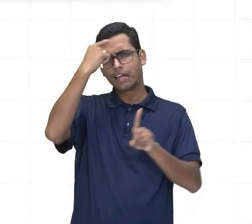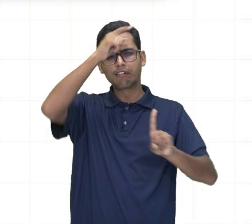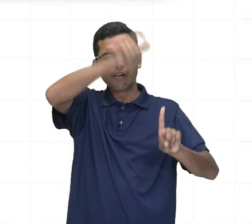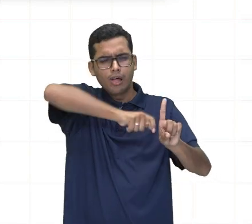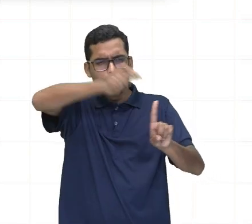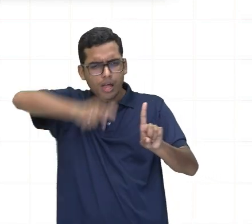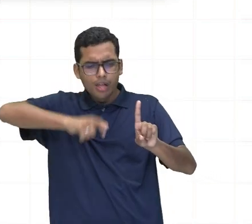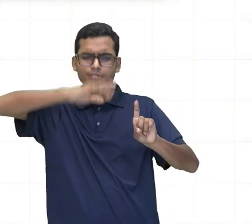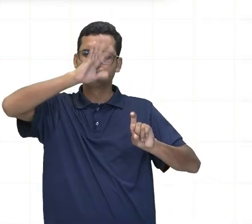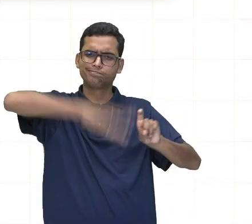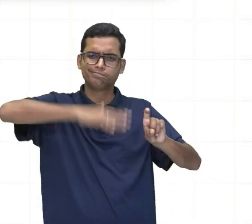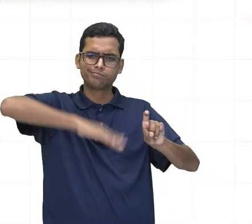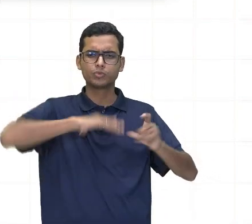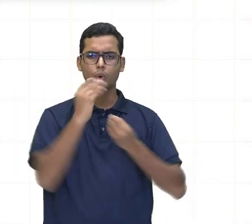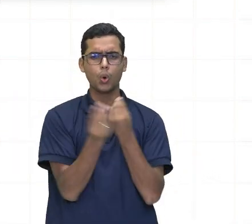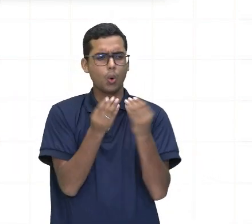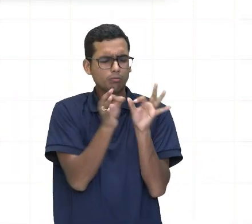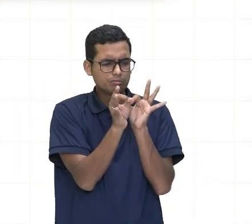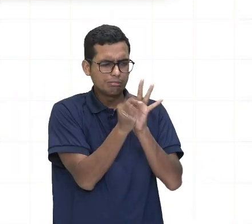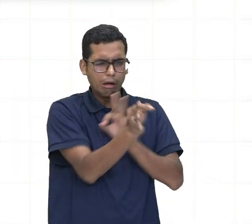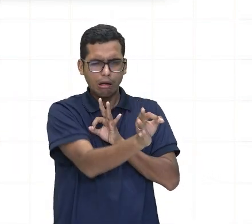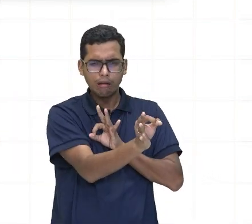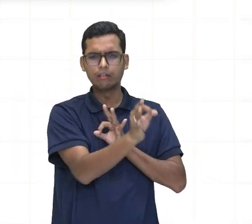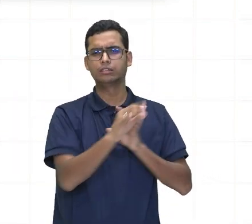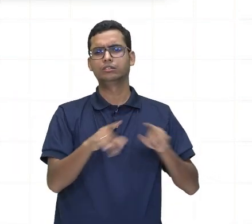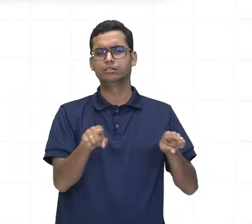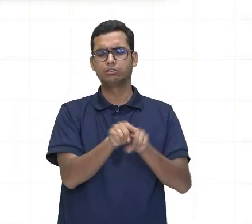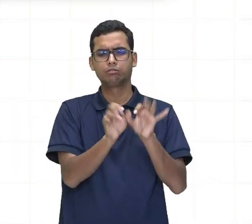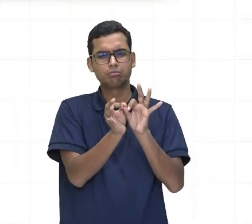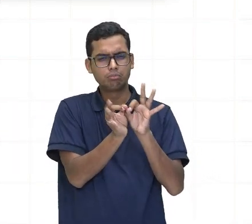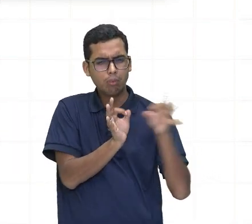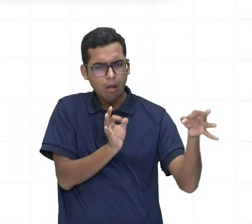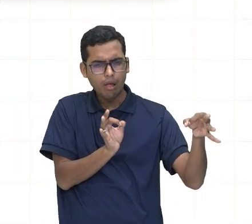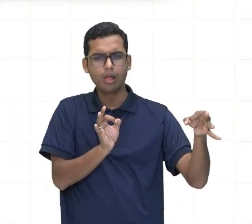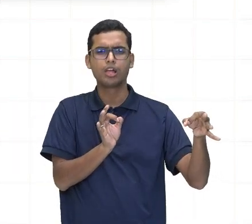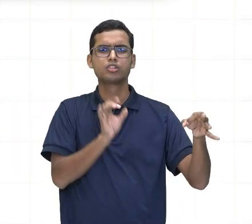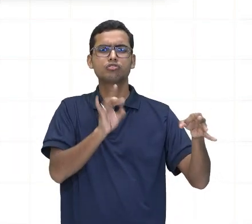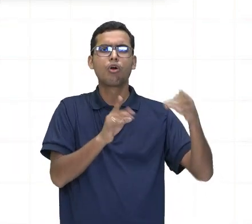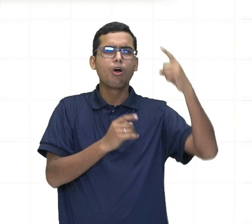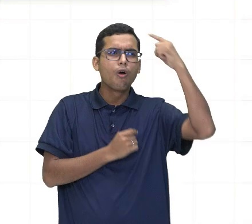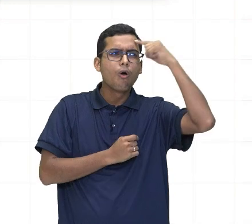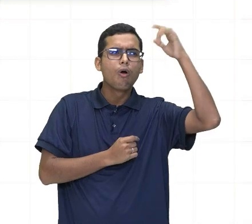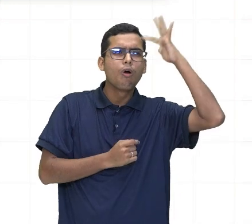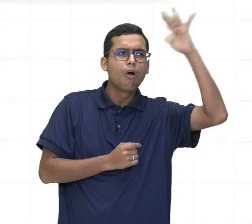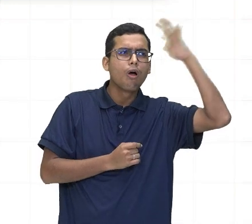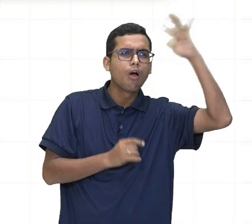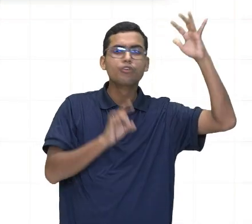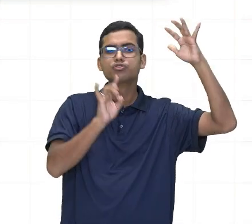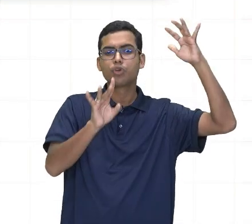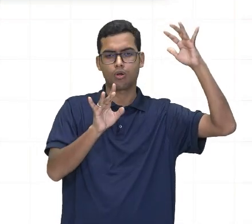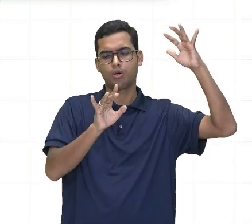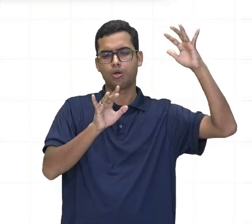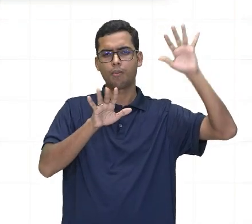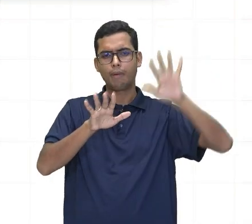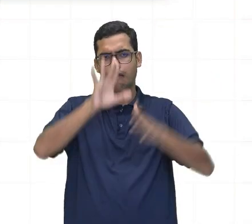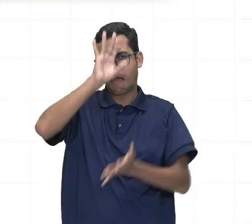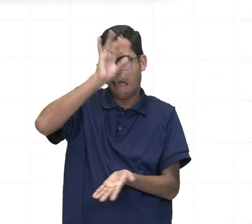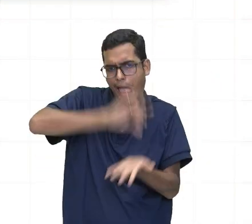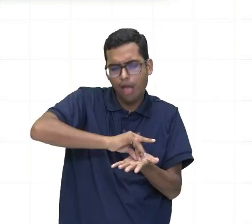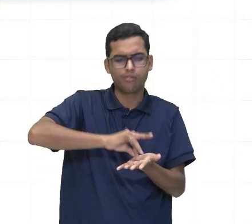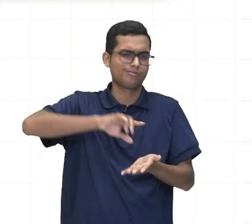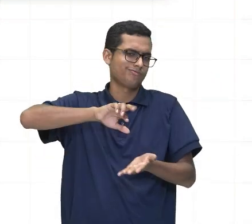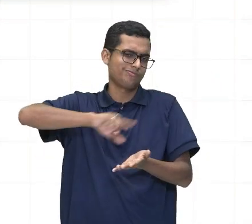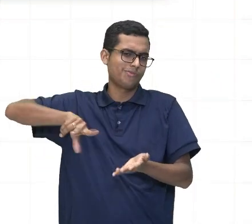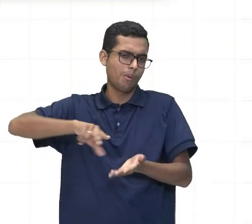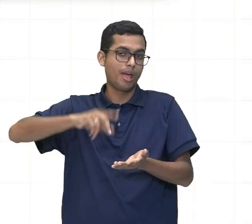local distante, a um local utópico, né, que estava apenas ali no mundo das ideias. Então, nesse sentido, nós